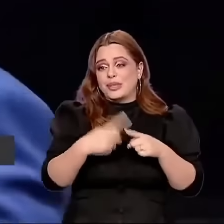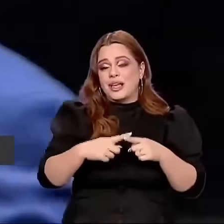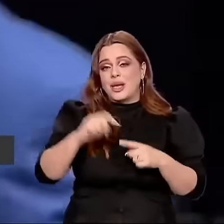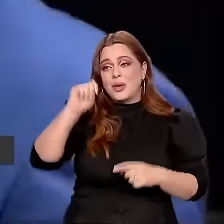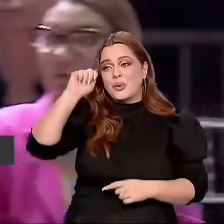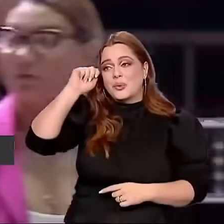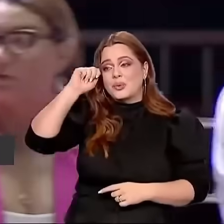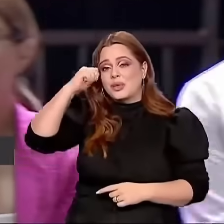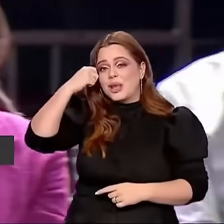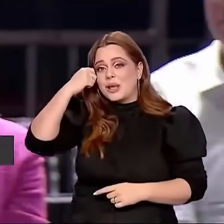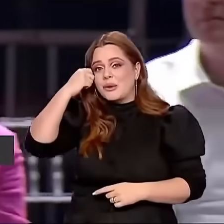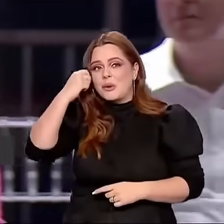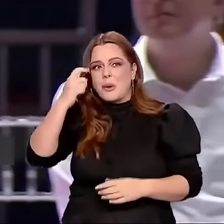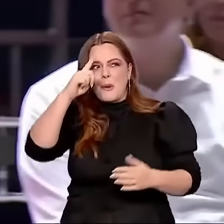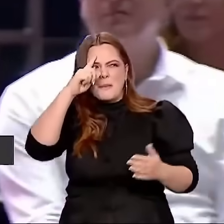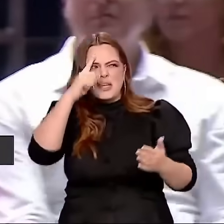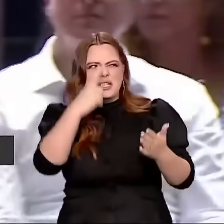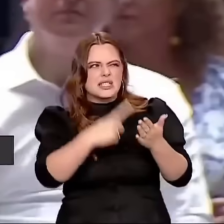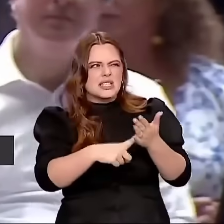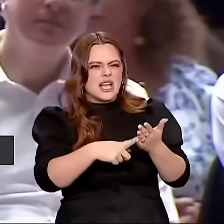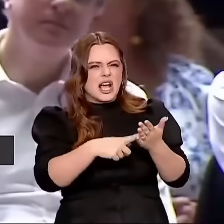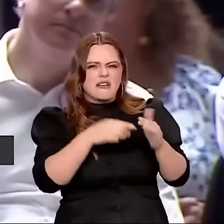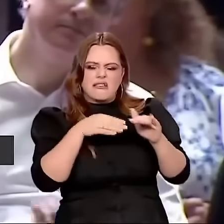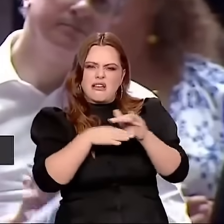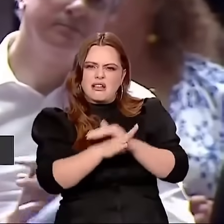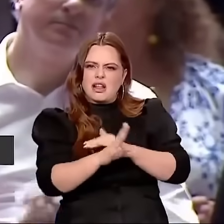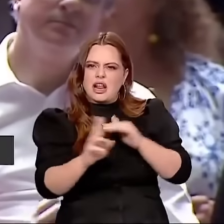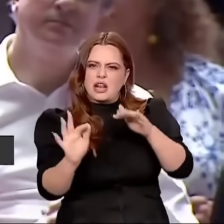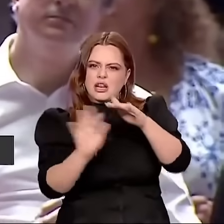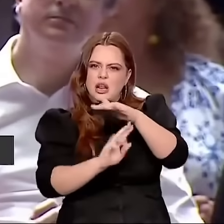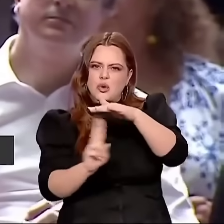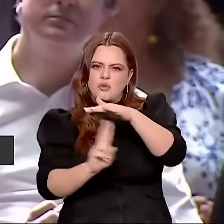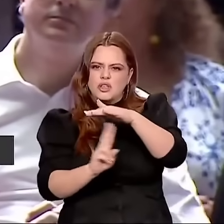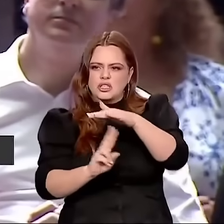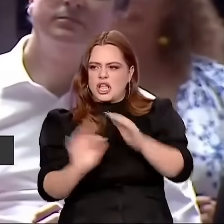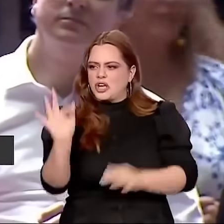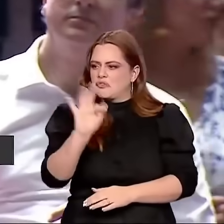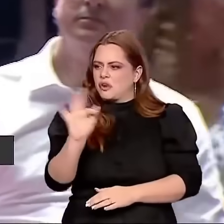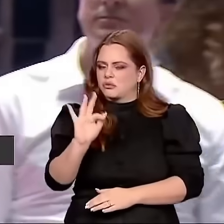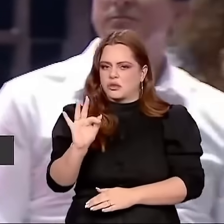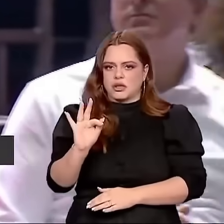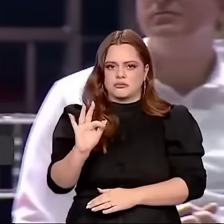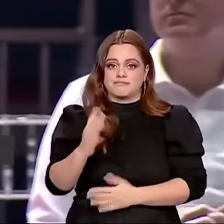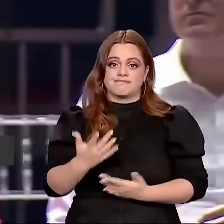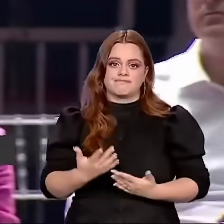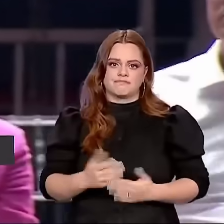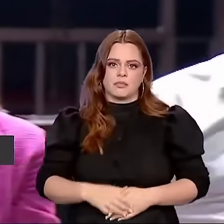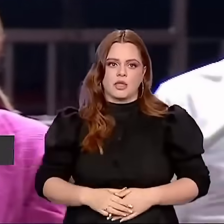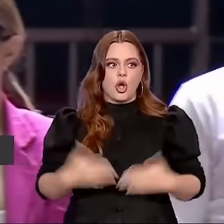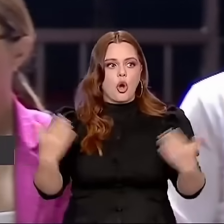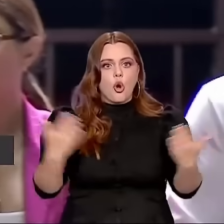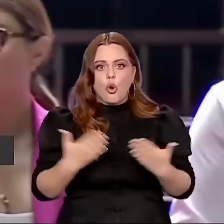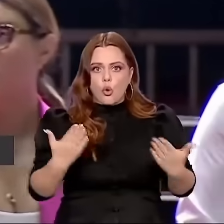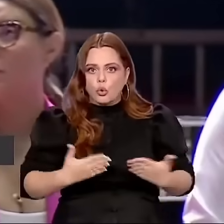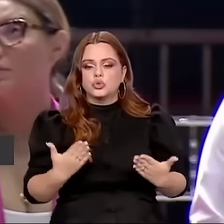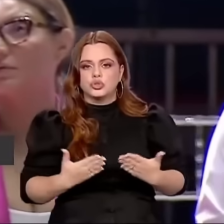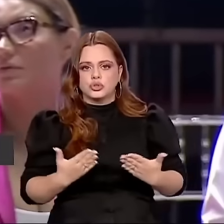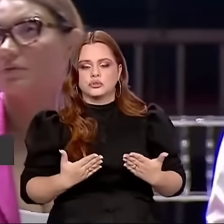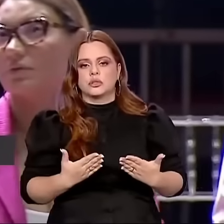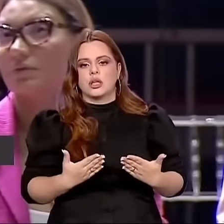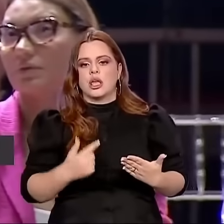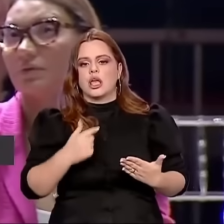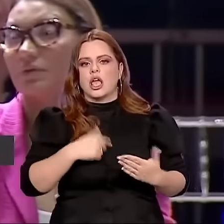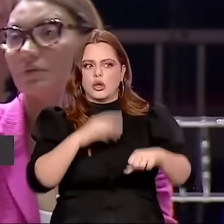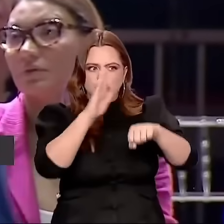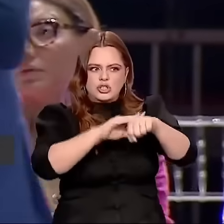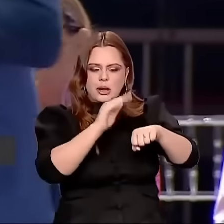pudesse pensar em entrar numa universidade. Hoje, eu poderia avocar aqui o meu